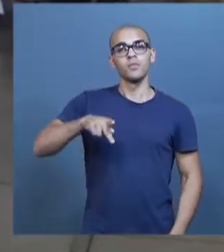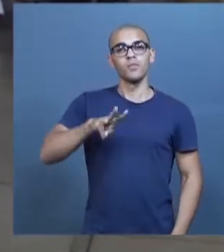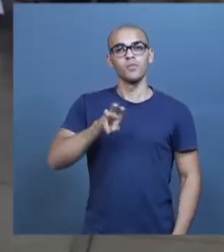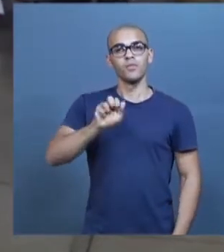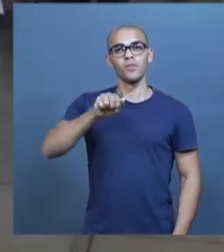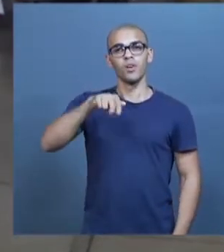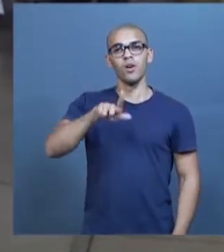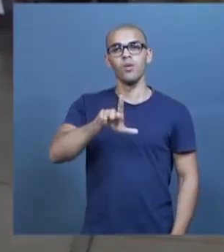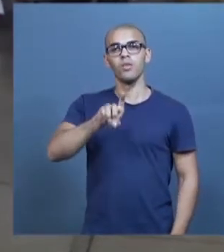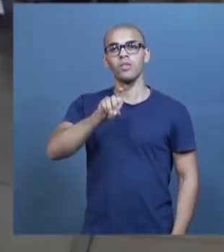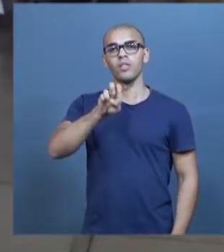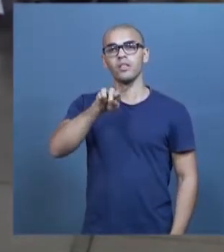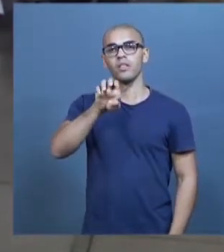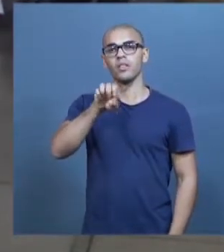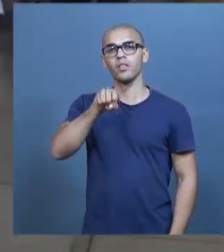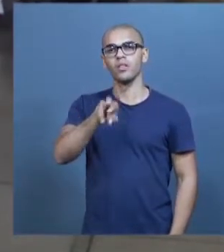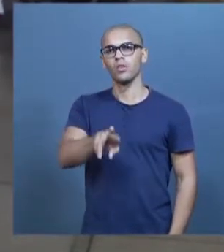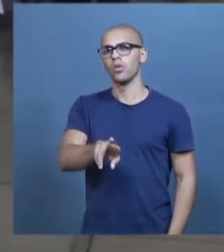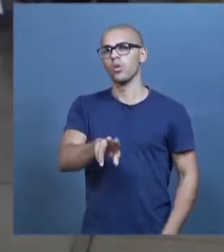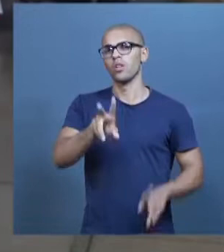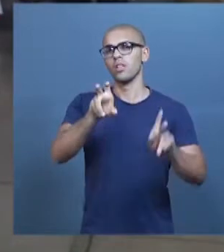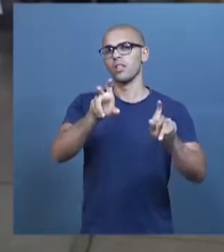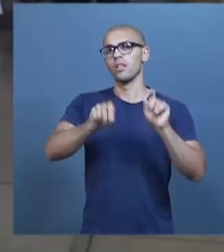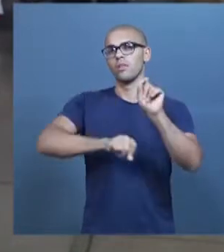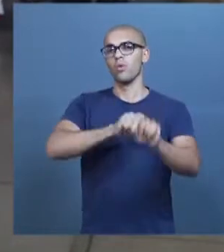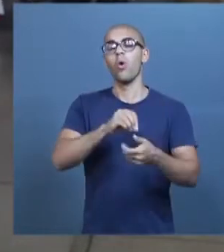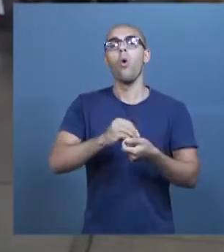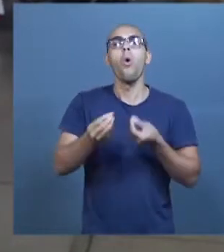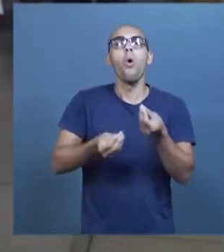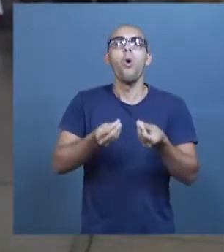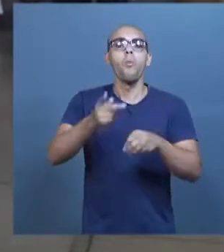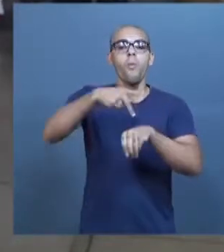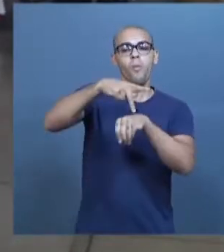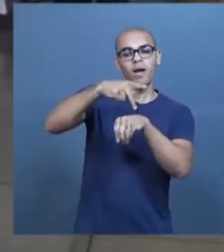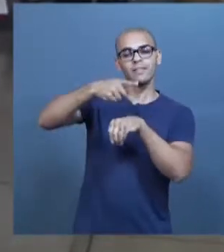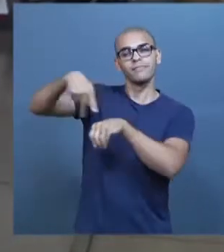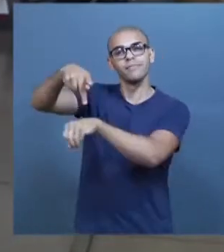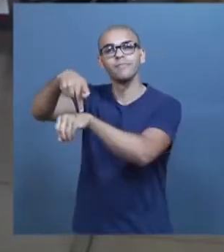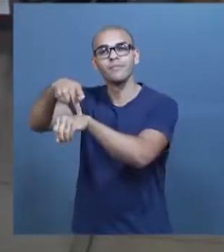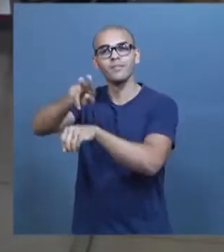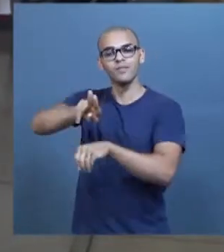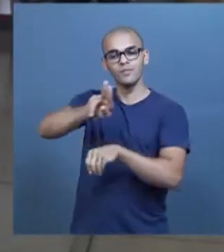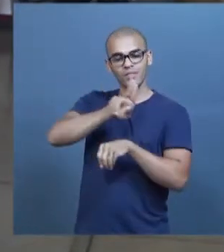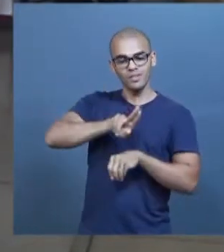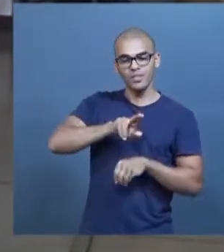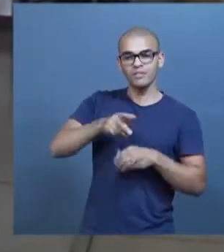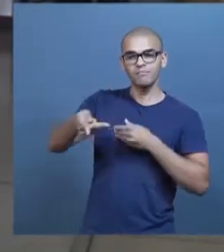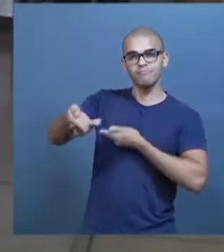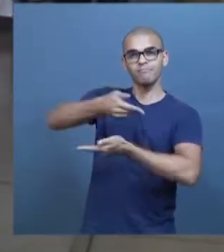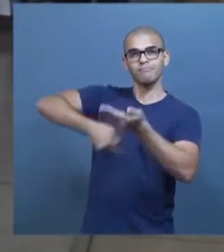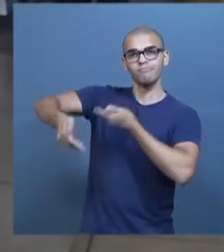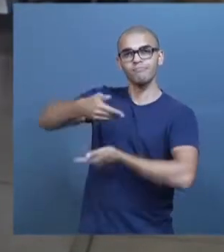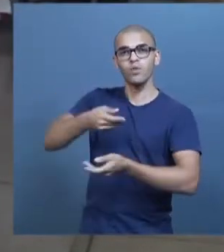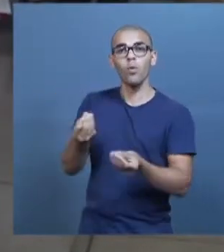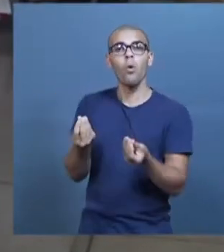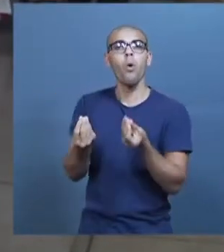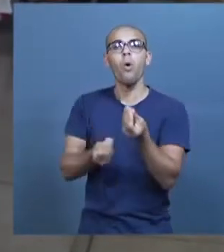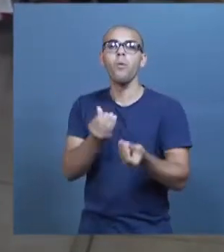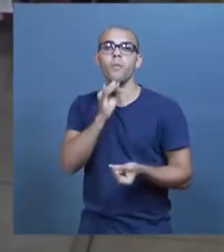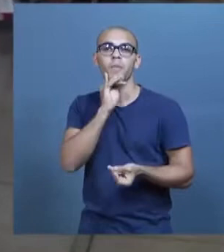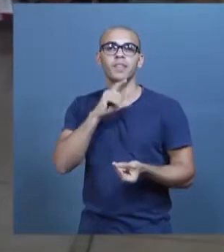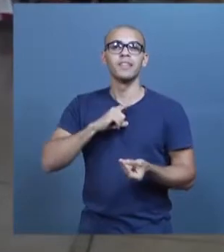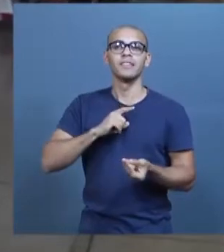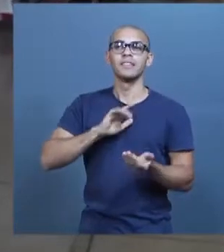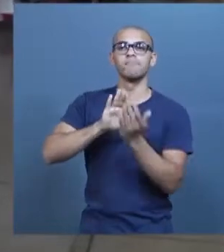campi avançados, falando um pouco sobre a internacionalização, como o aluno consegue alcançar, né, e ter acesso aí a